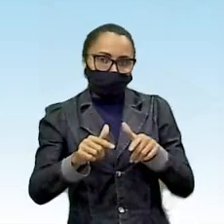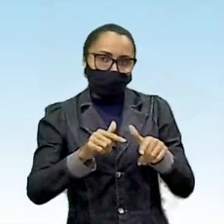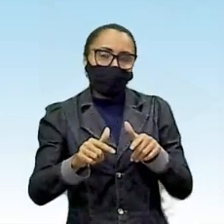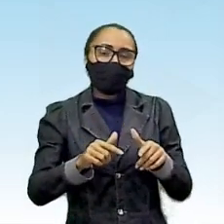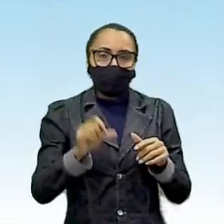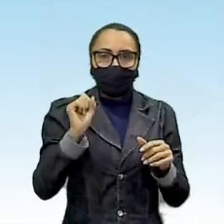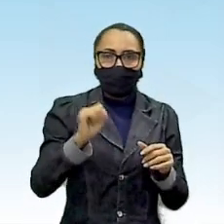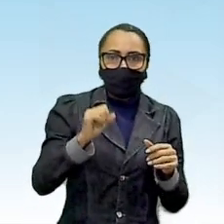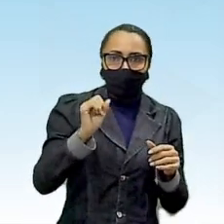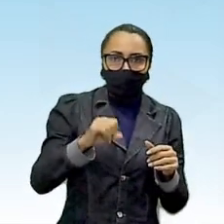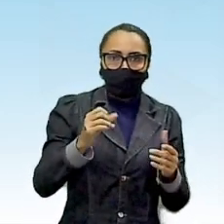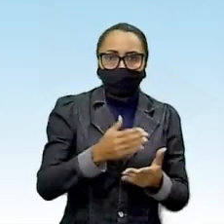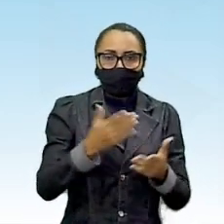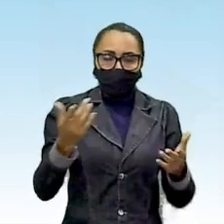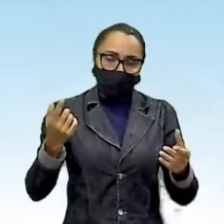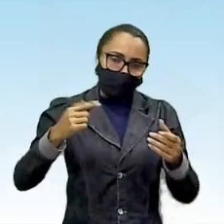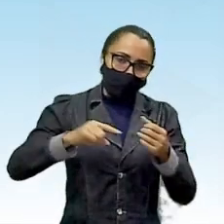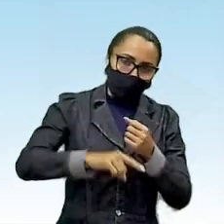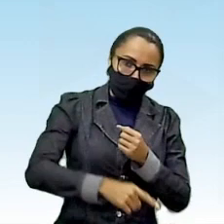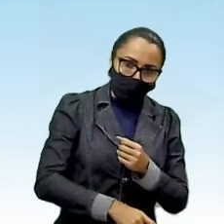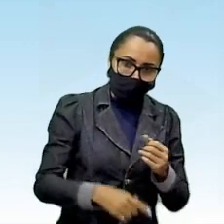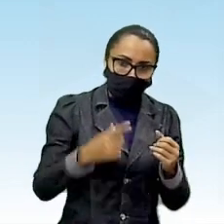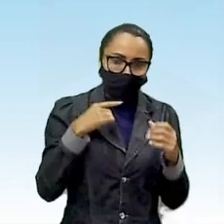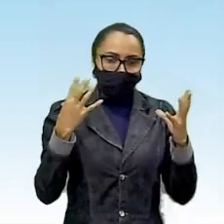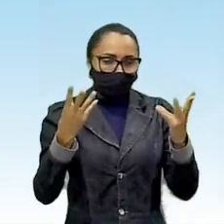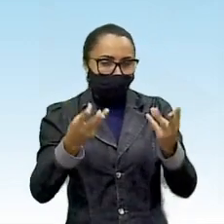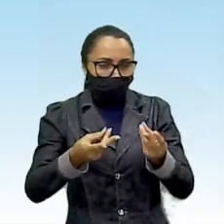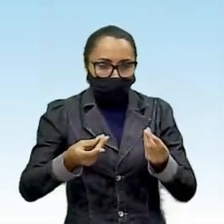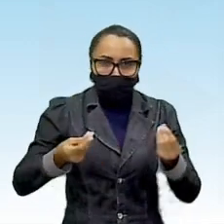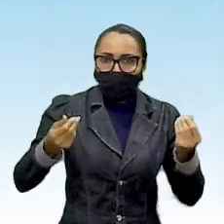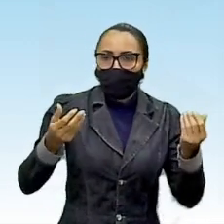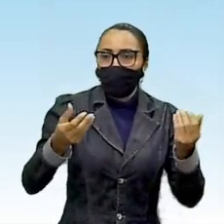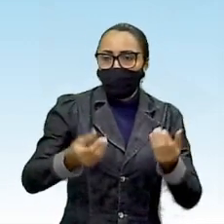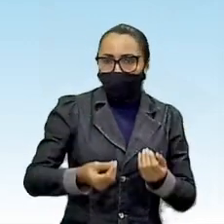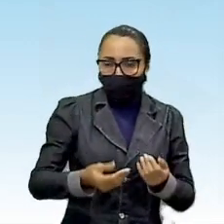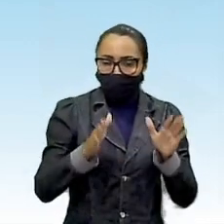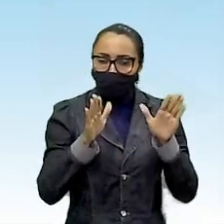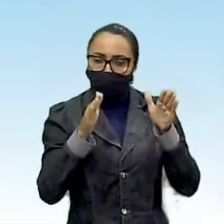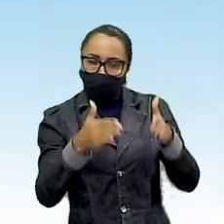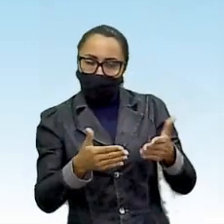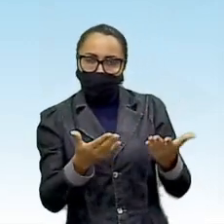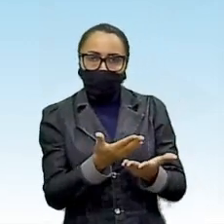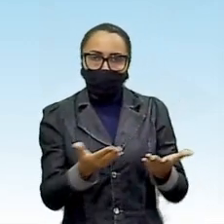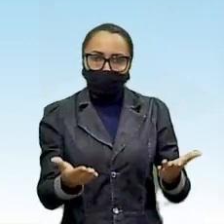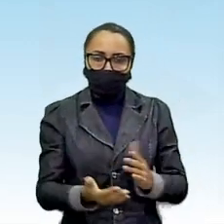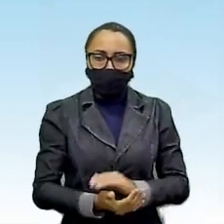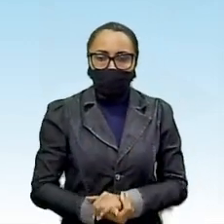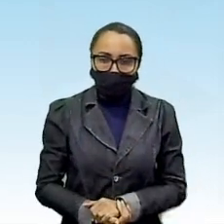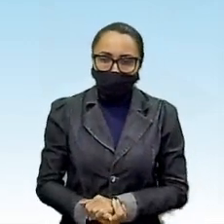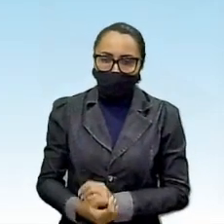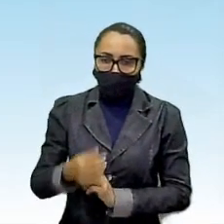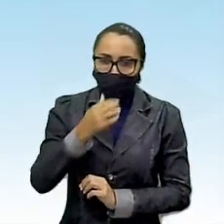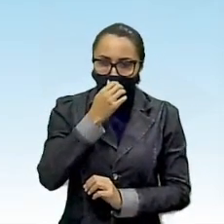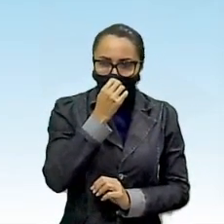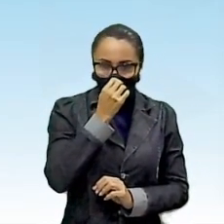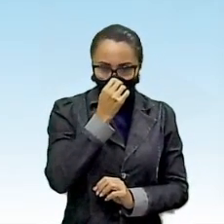é a análise mais aprofundada, né, uma análise mais específica, né, daquele posto de trabalho também.